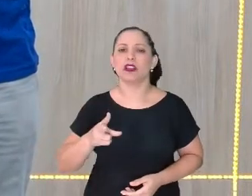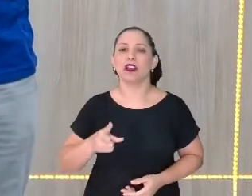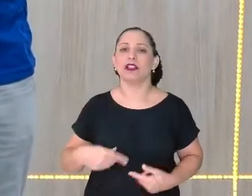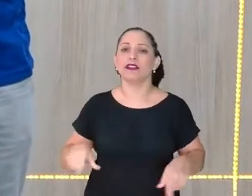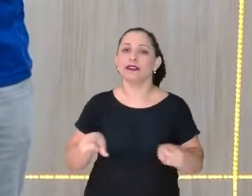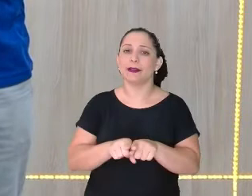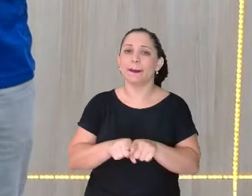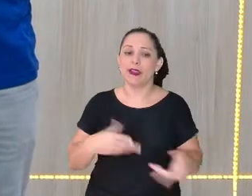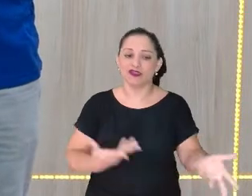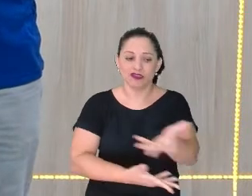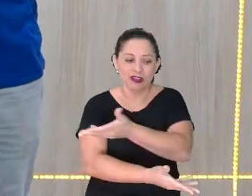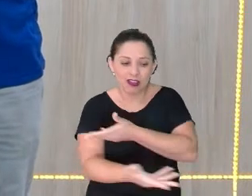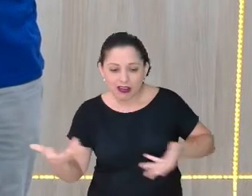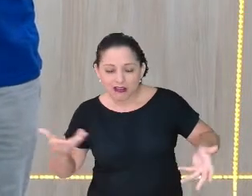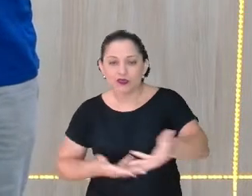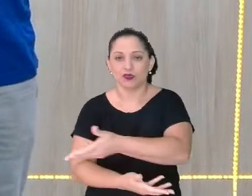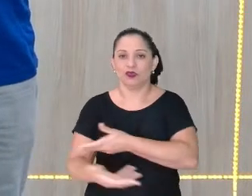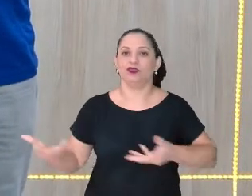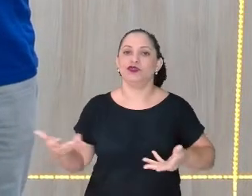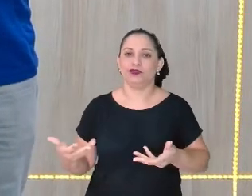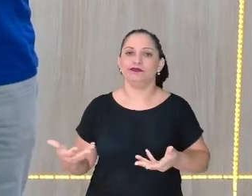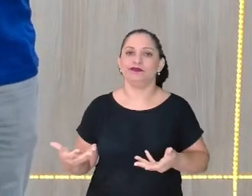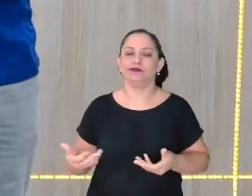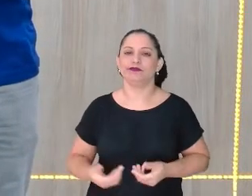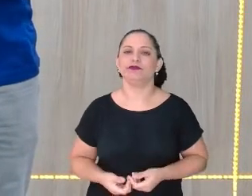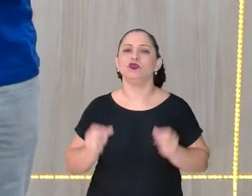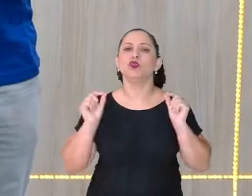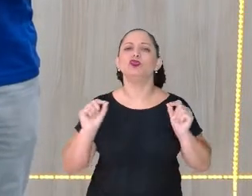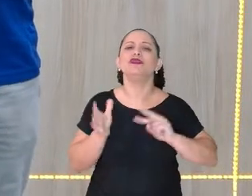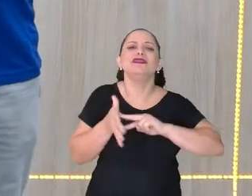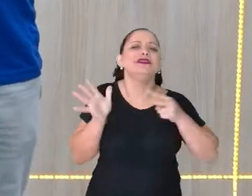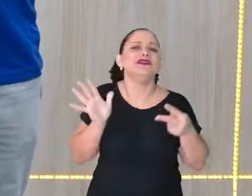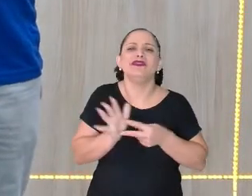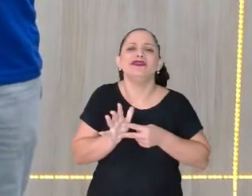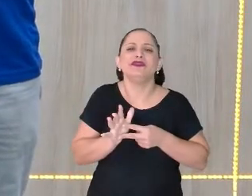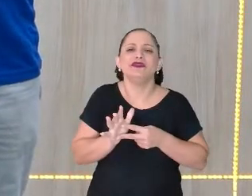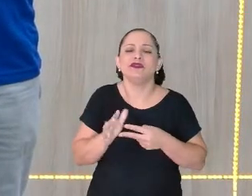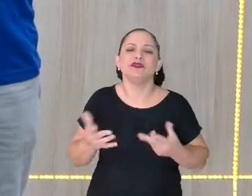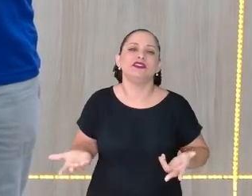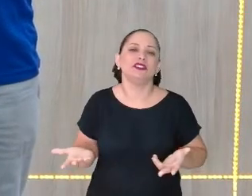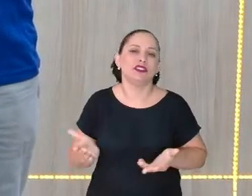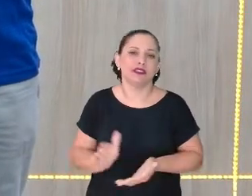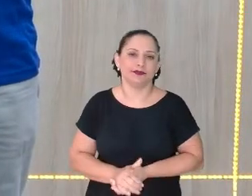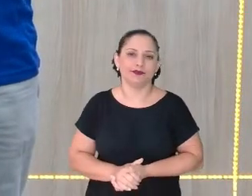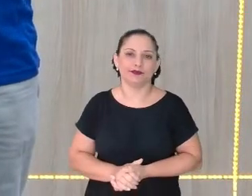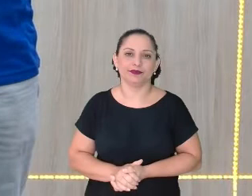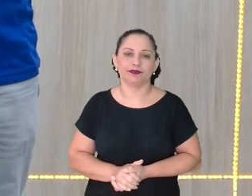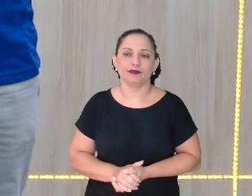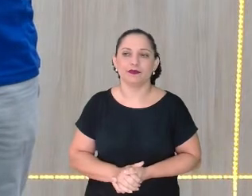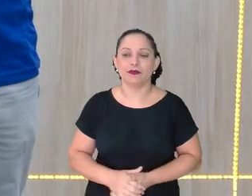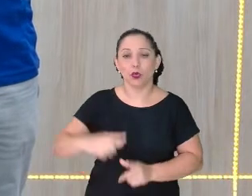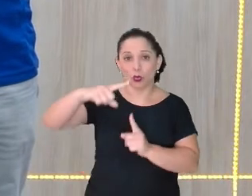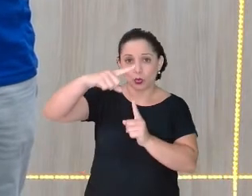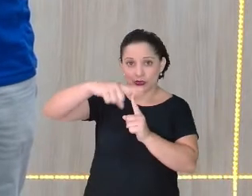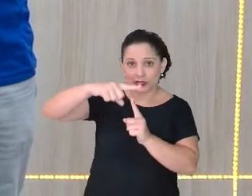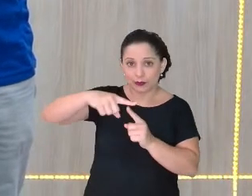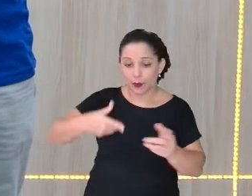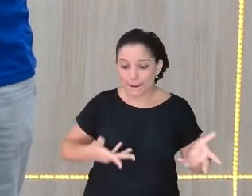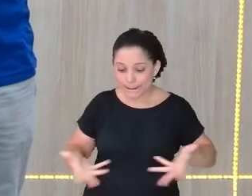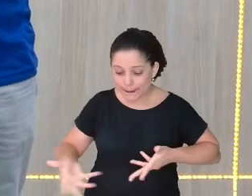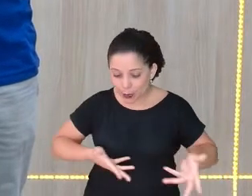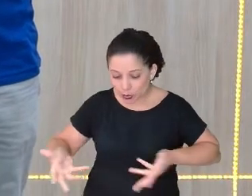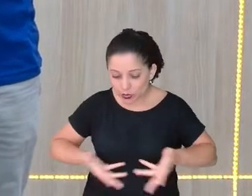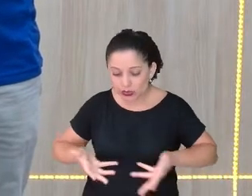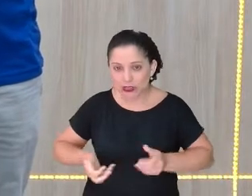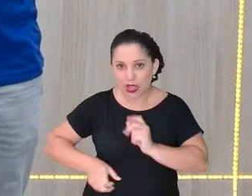as relações de produção. Traduzindo, o modo de produção, a forma como o povo vai